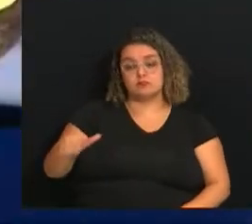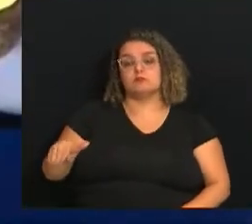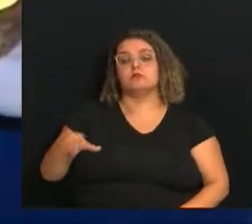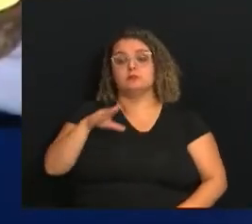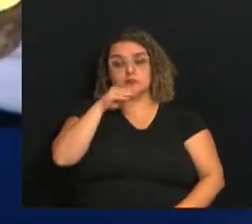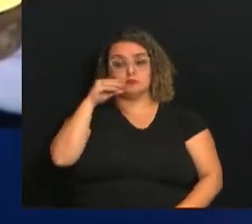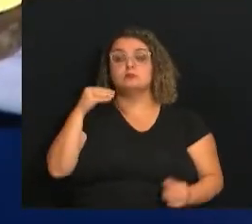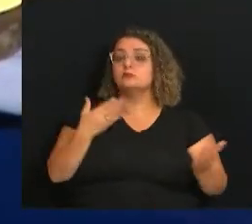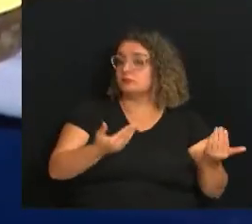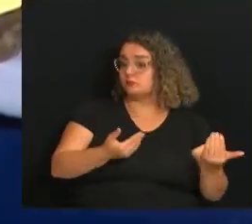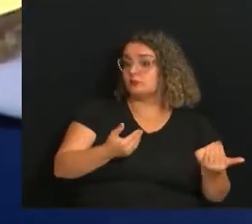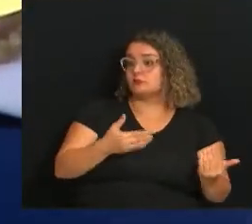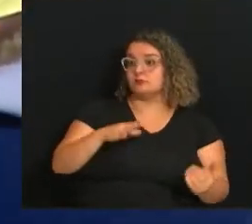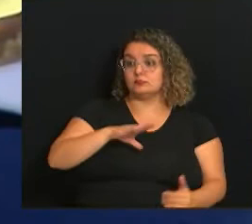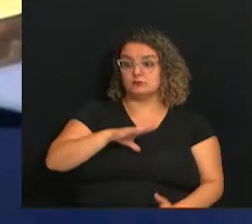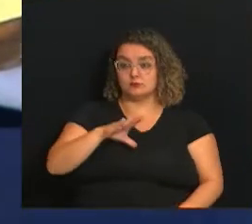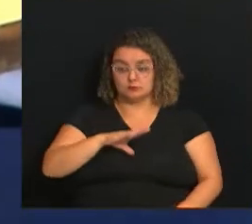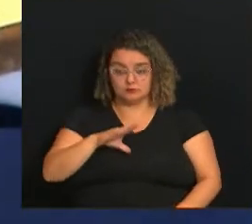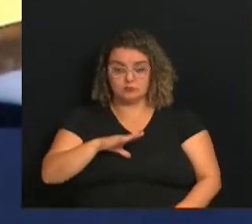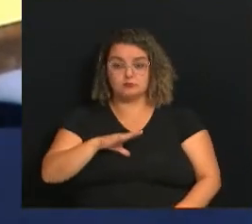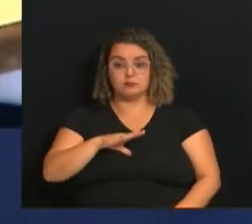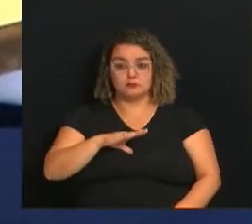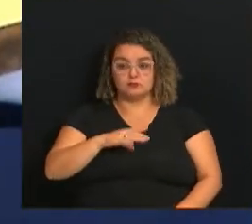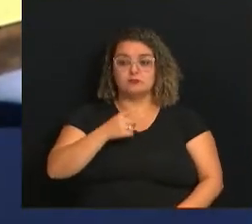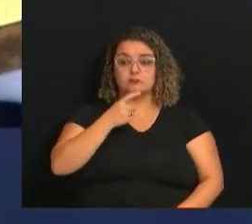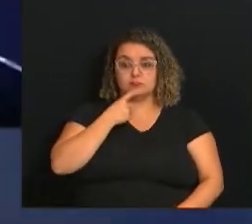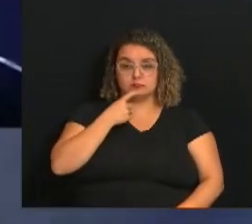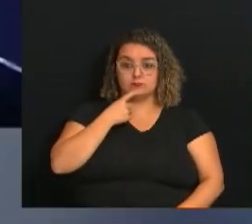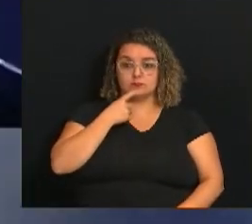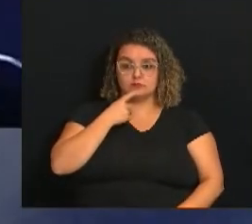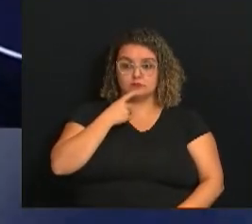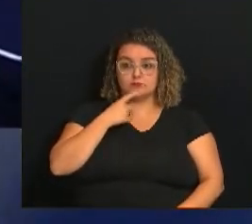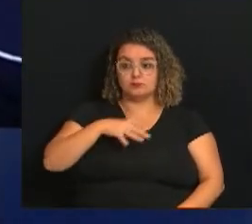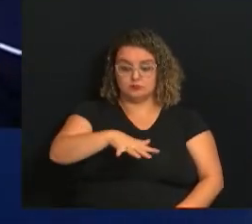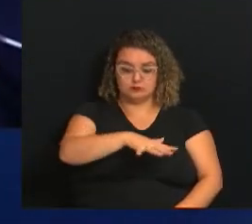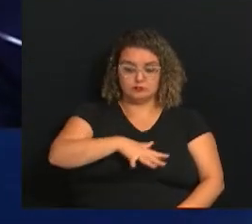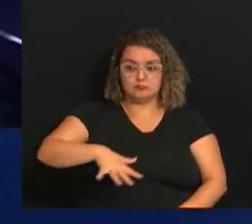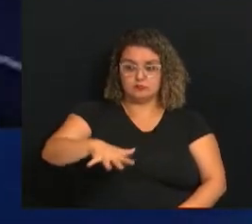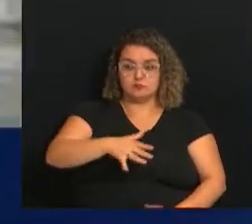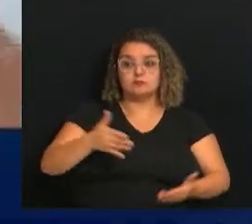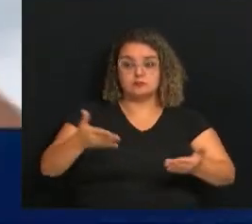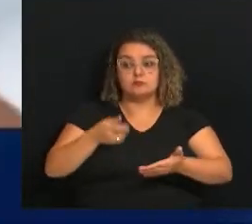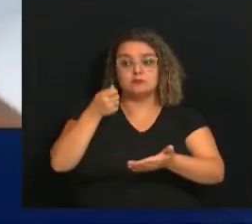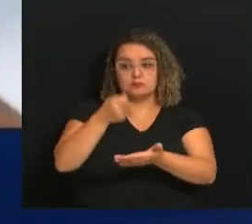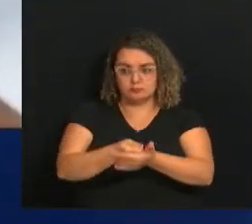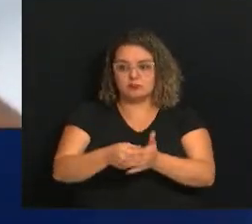do município nas reuniões intersetoriais da rede, agora é lei.